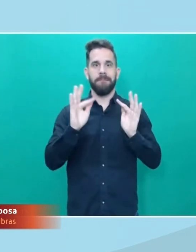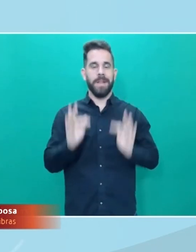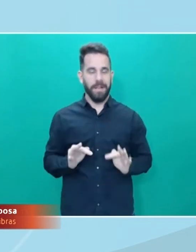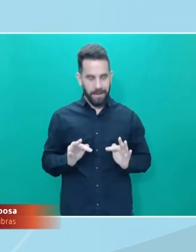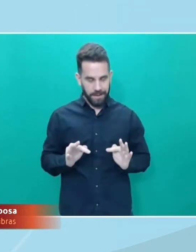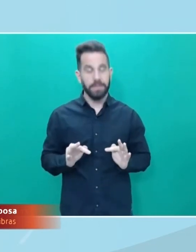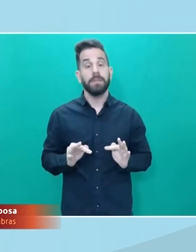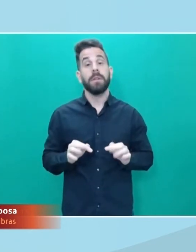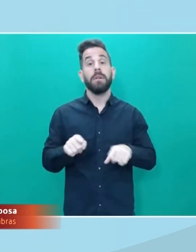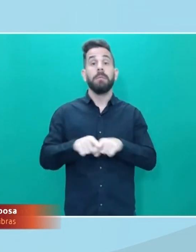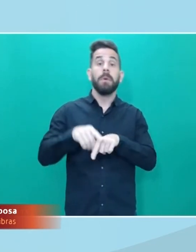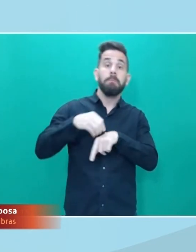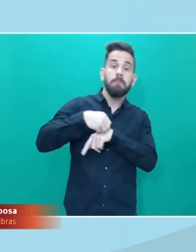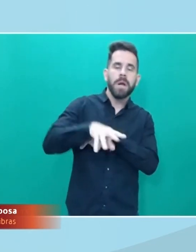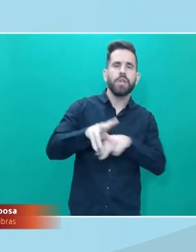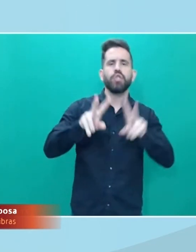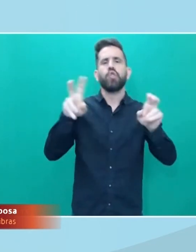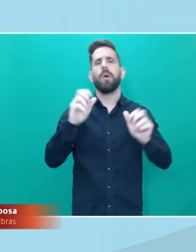também de